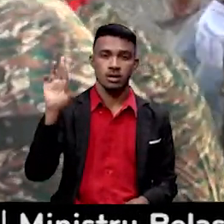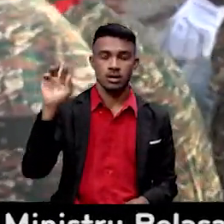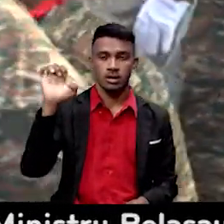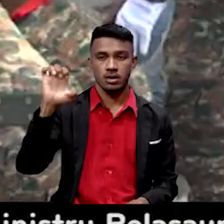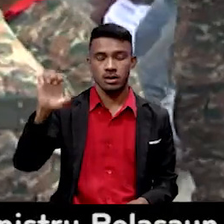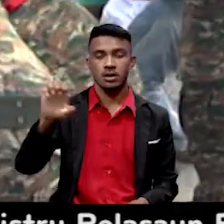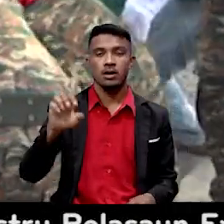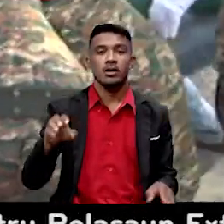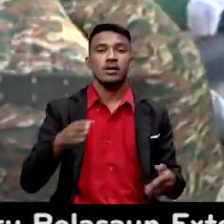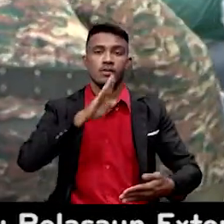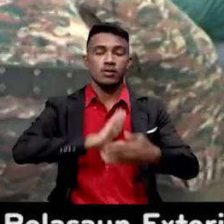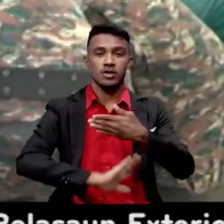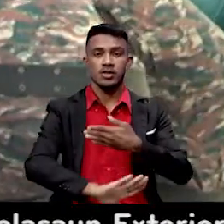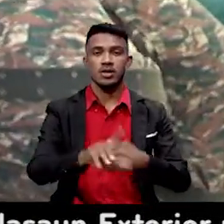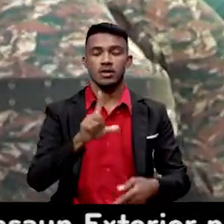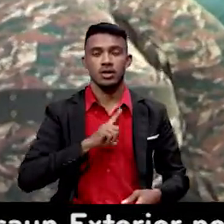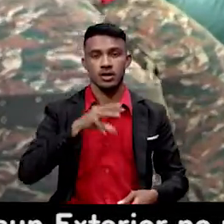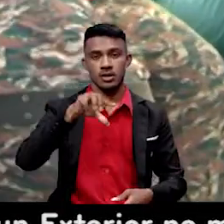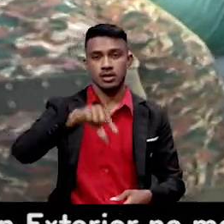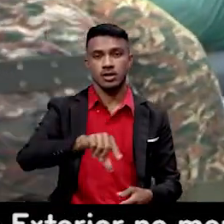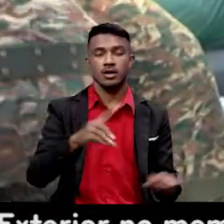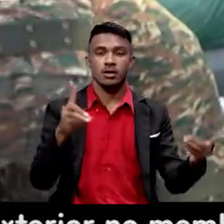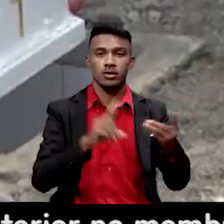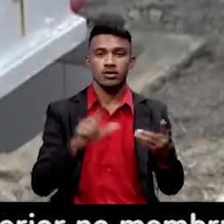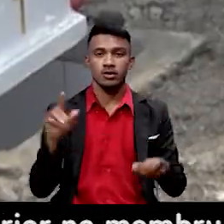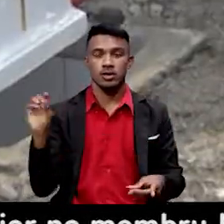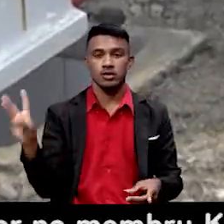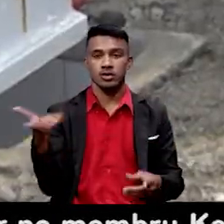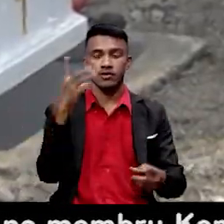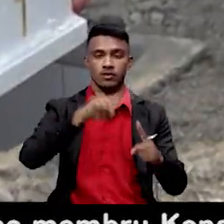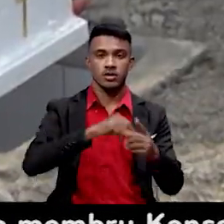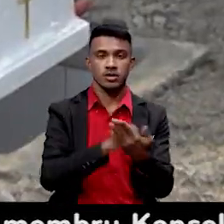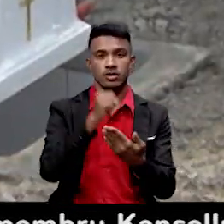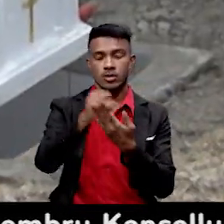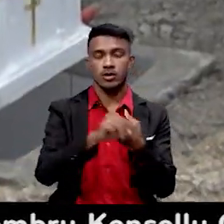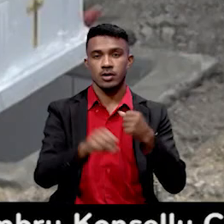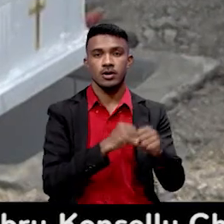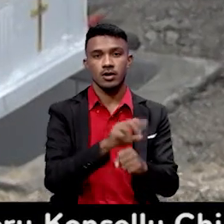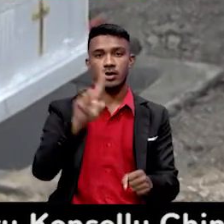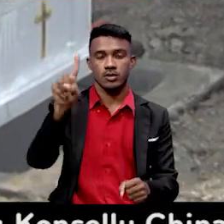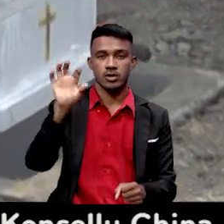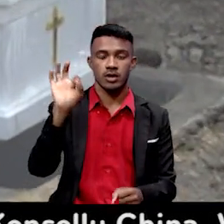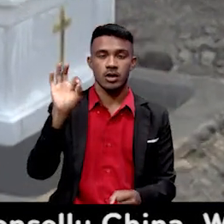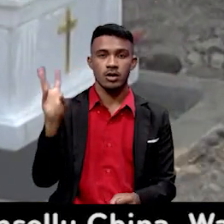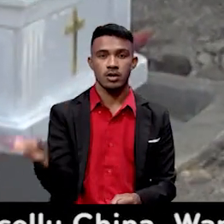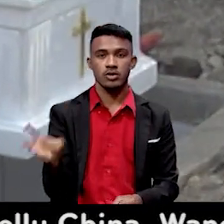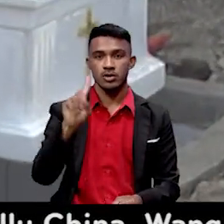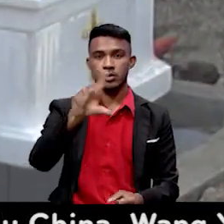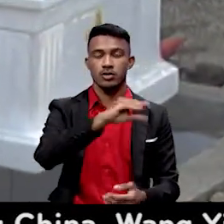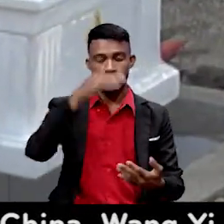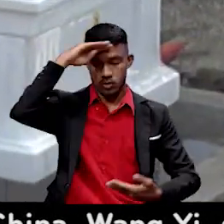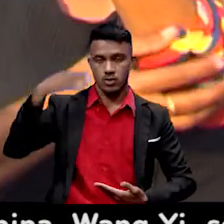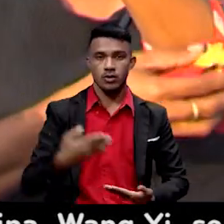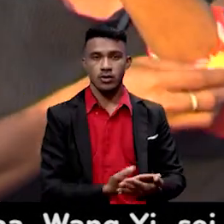Liquiçá, e a Lorong San Resinen Fulan Setembro, Tinang Rimida Atusia Neng Lurasingida, Oan Husi Adelino dos Santos, No Rosentina